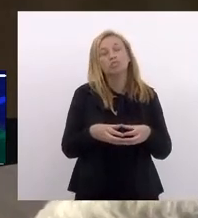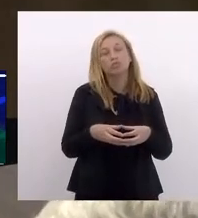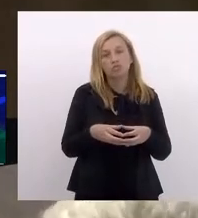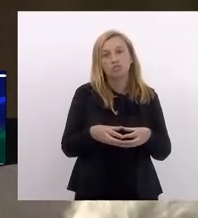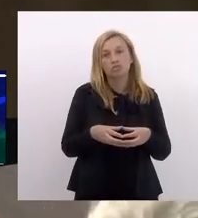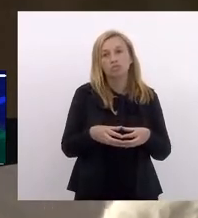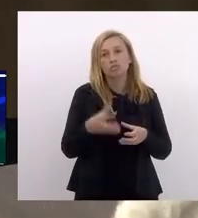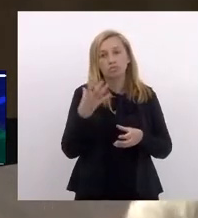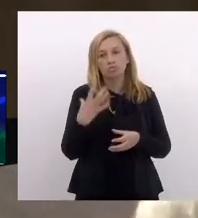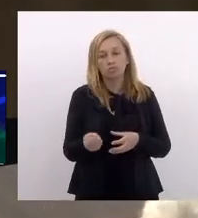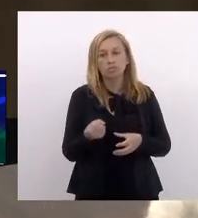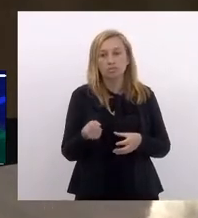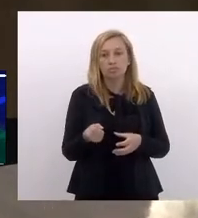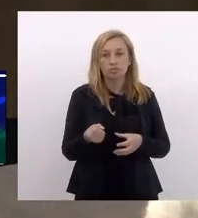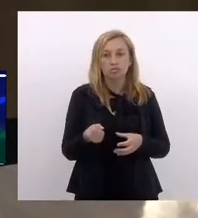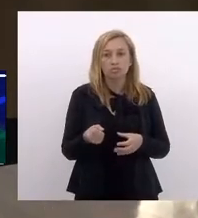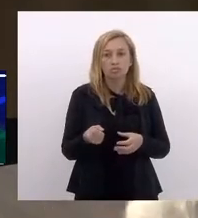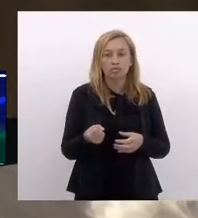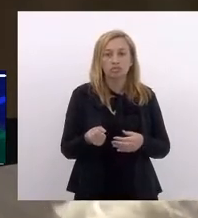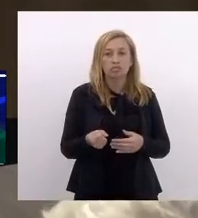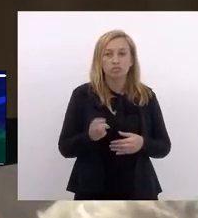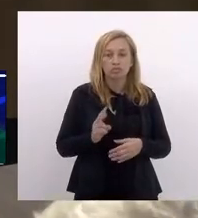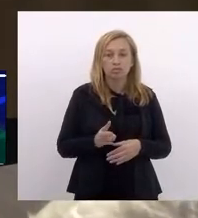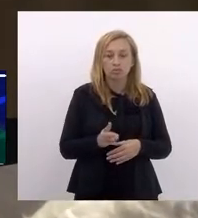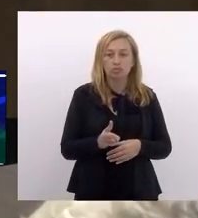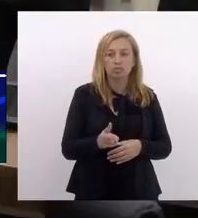Pela comissão, parecer favorável à tramitação do projeto.